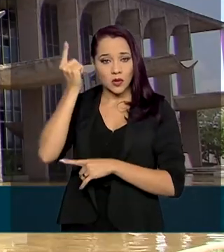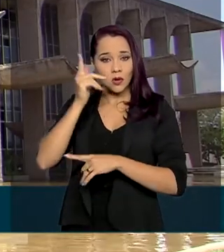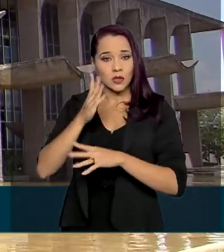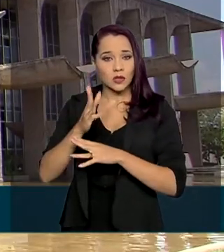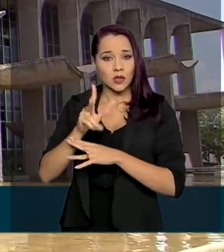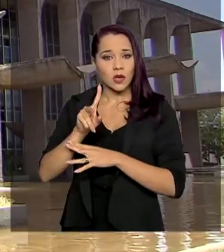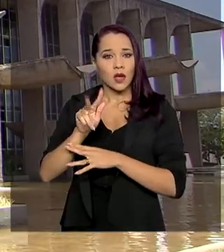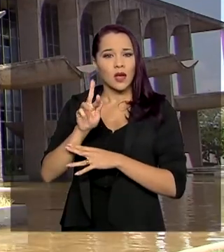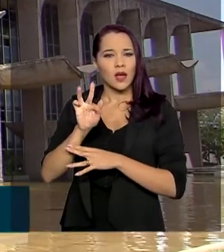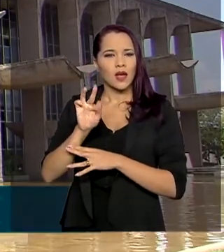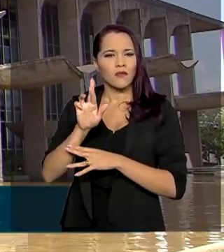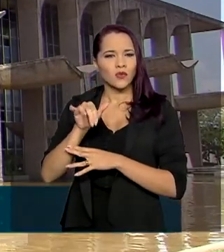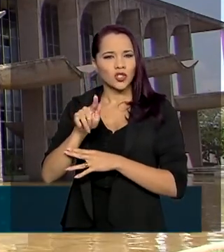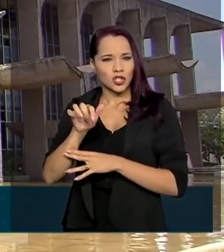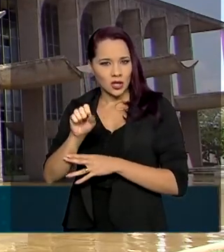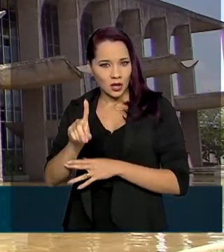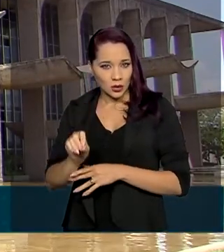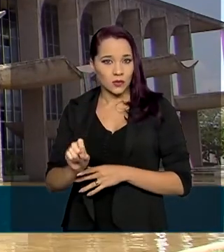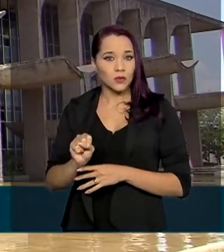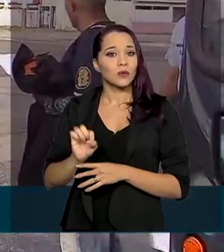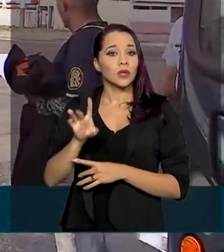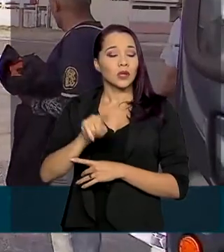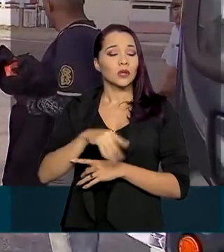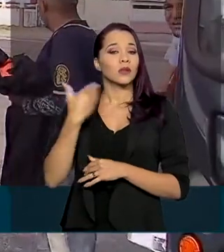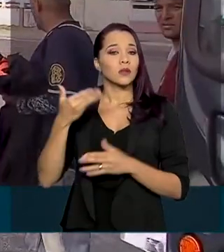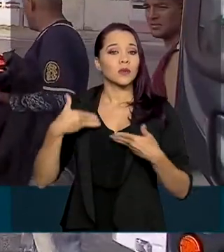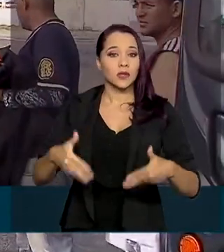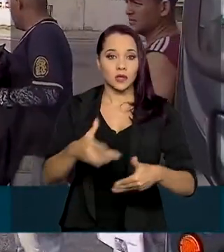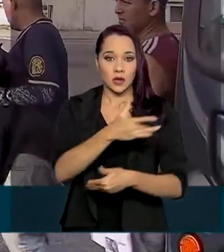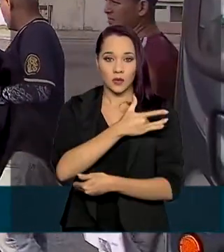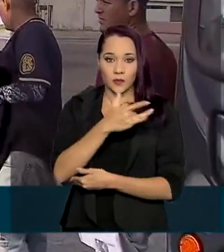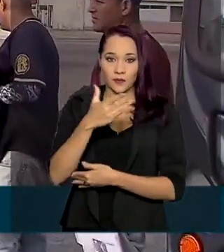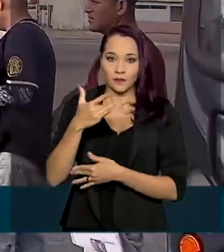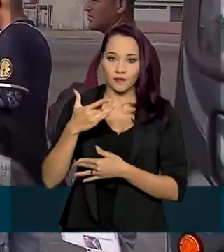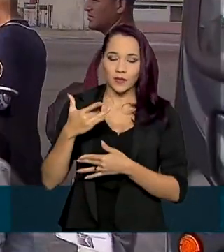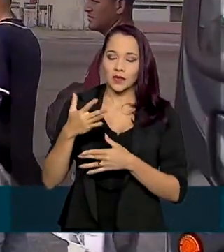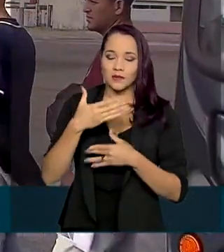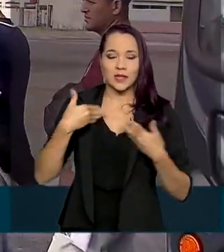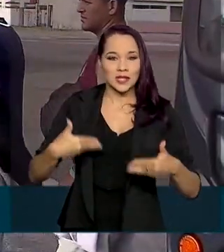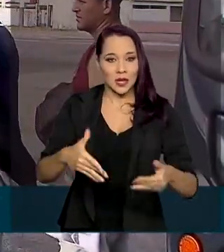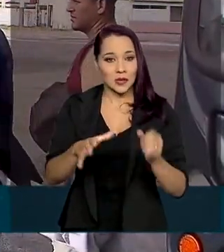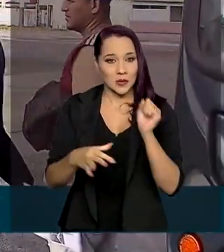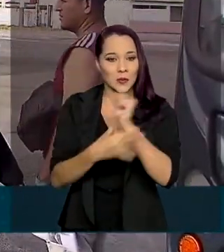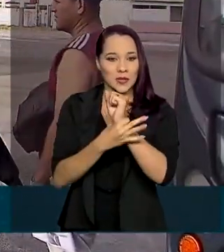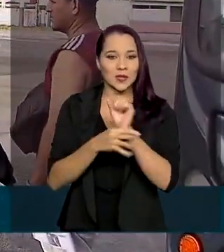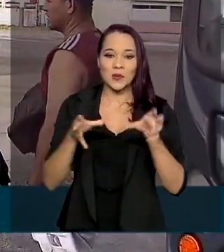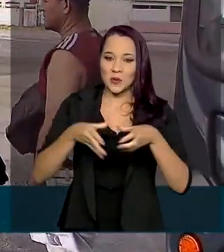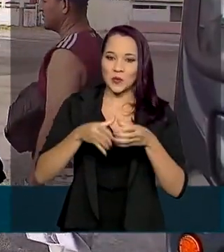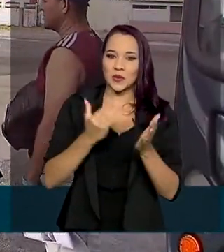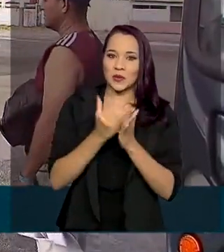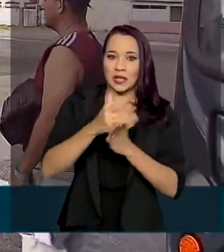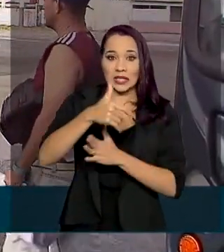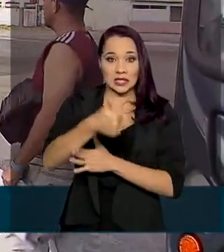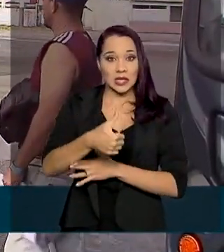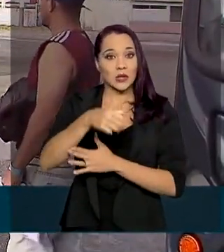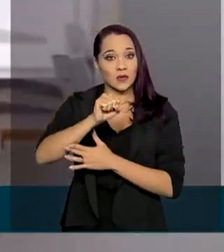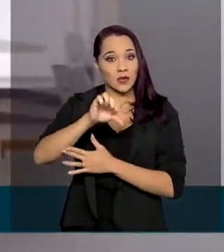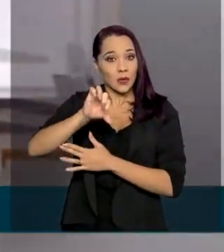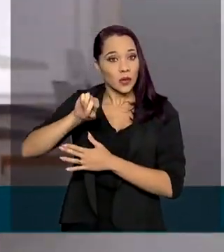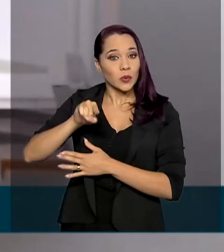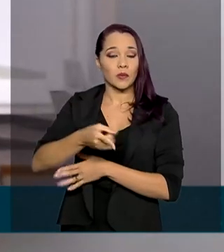do Ministério da Justiça e Segurança Pública. E o órgão ainda tem outros 194 mil